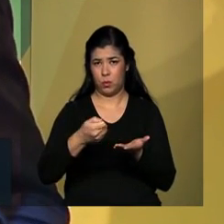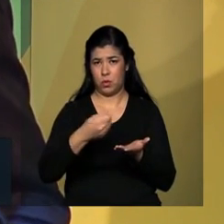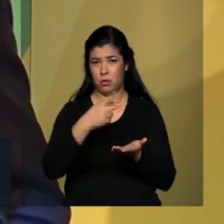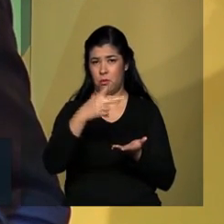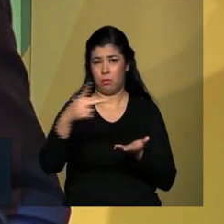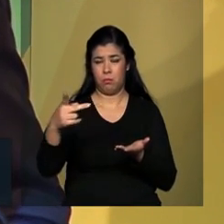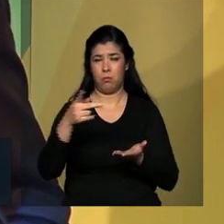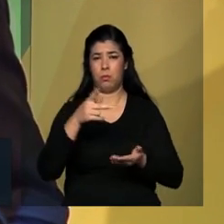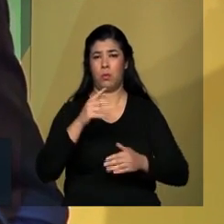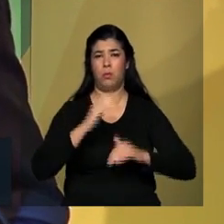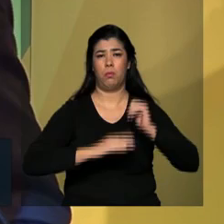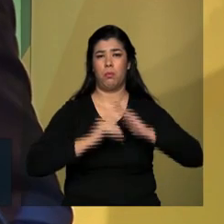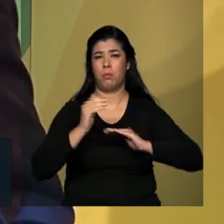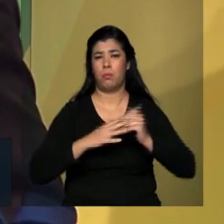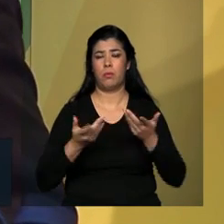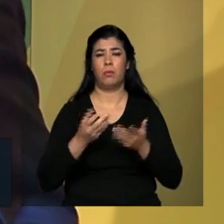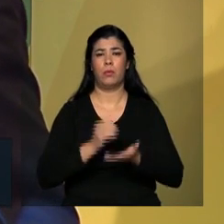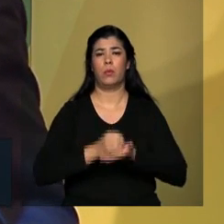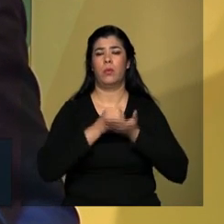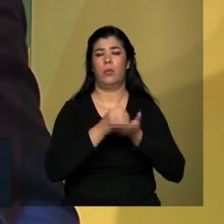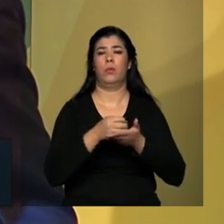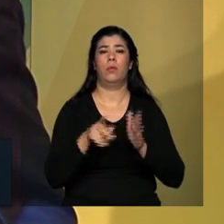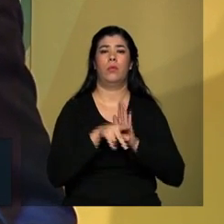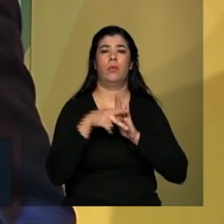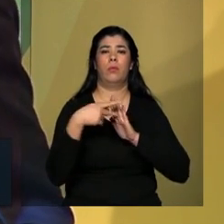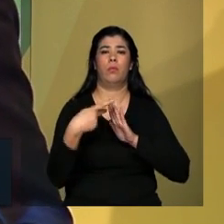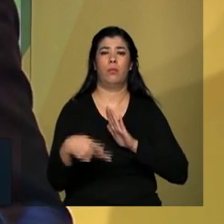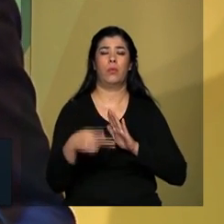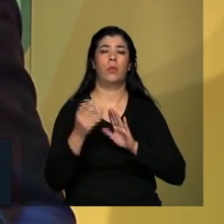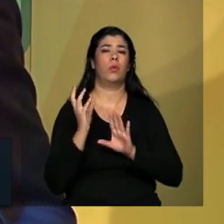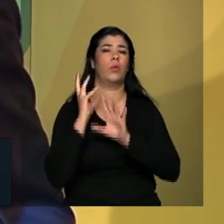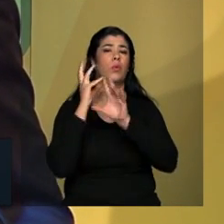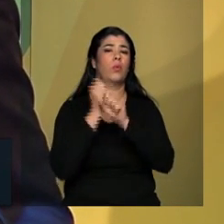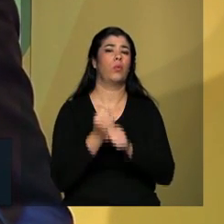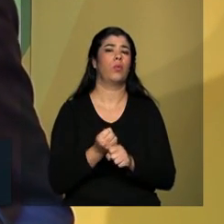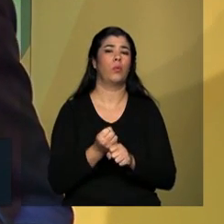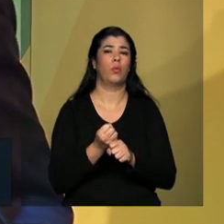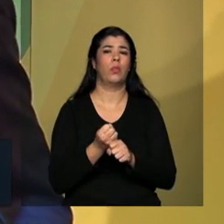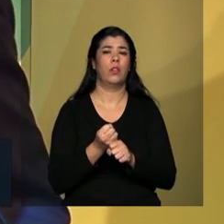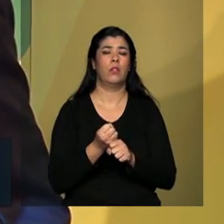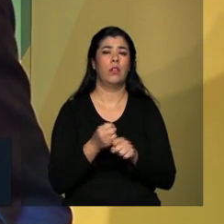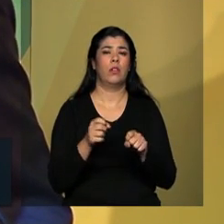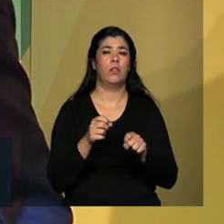qualquer projeto vai estar atrelado à quantia de projeto,